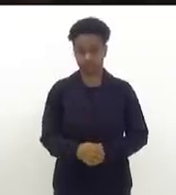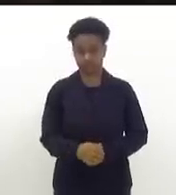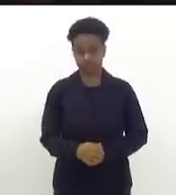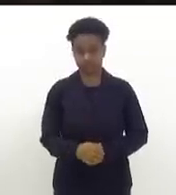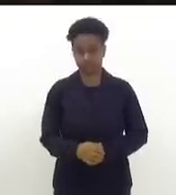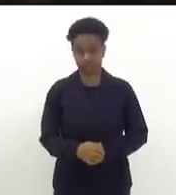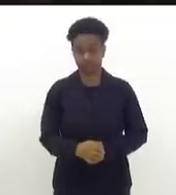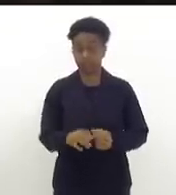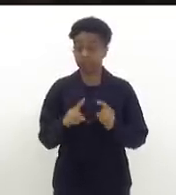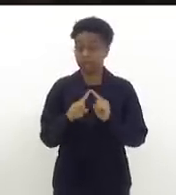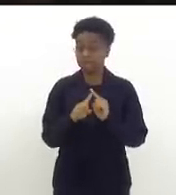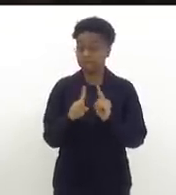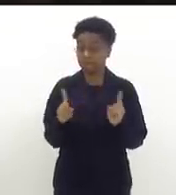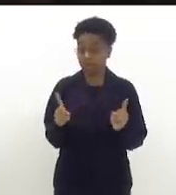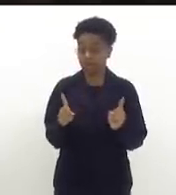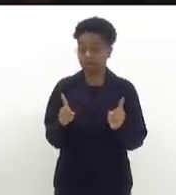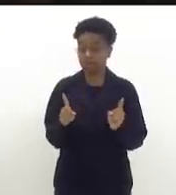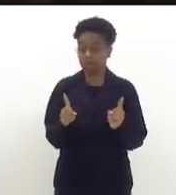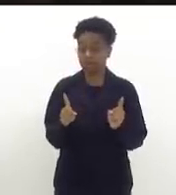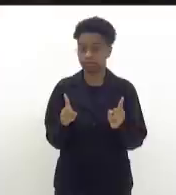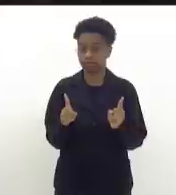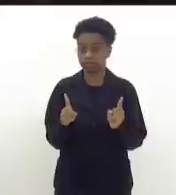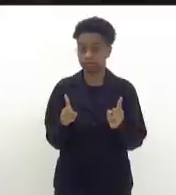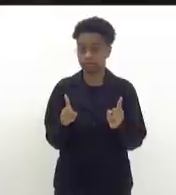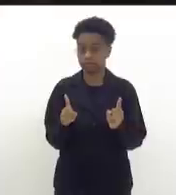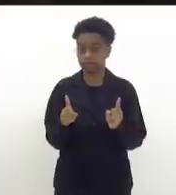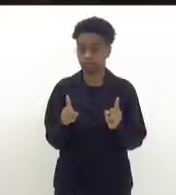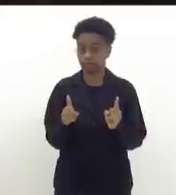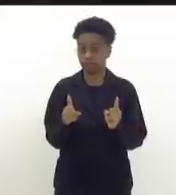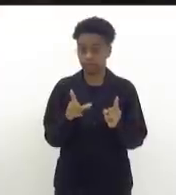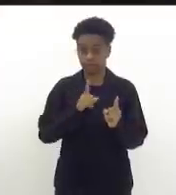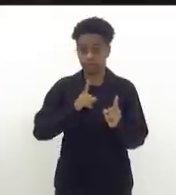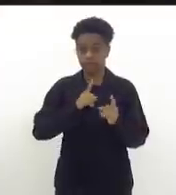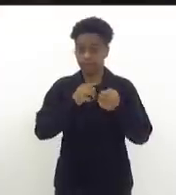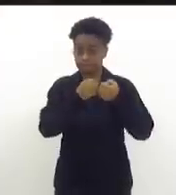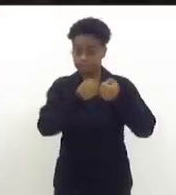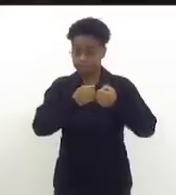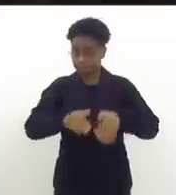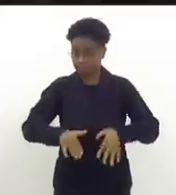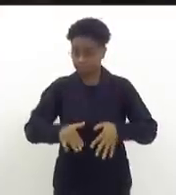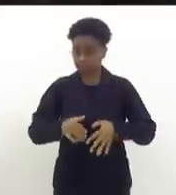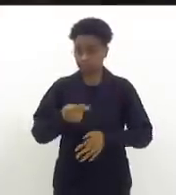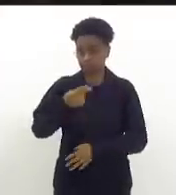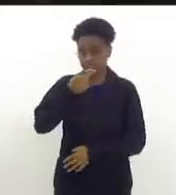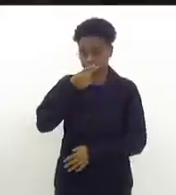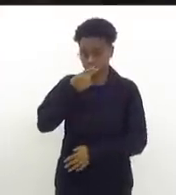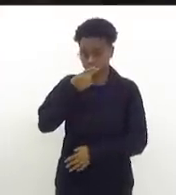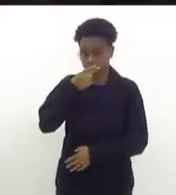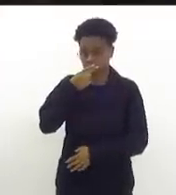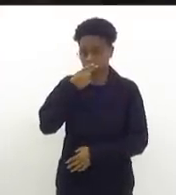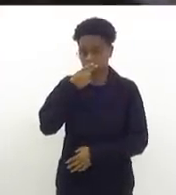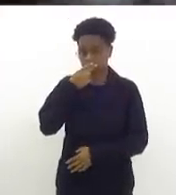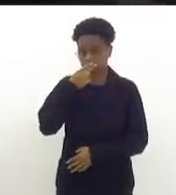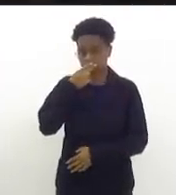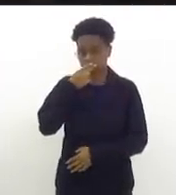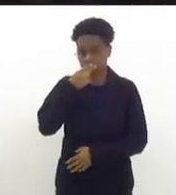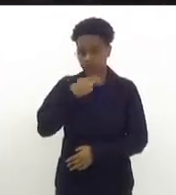mas mesmo assim com todo o impacto que o tabagismo produz